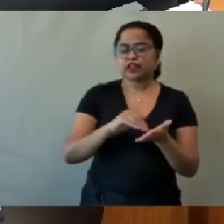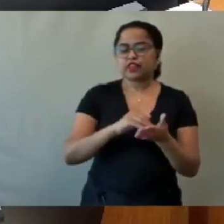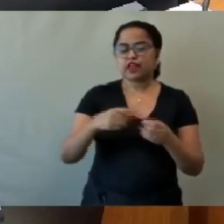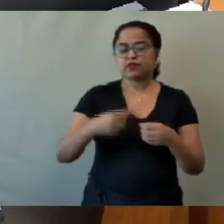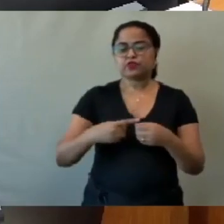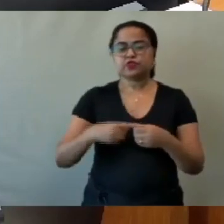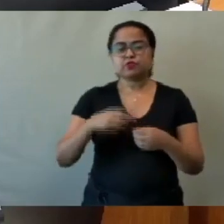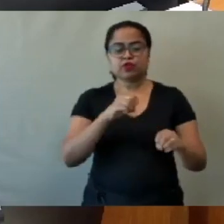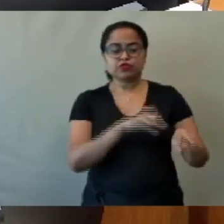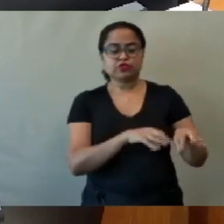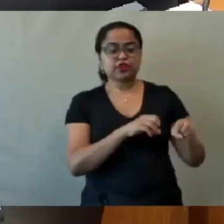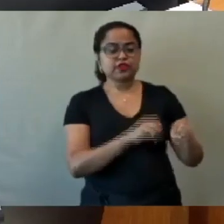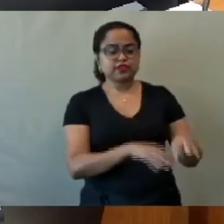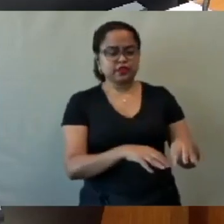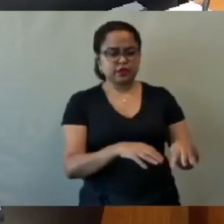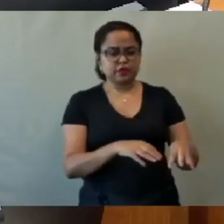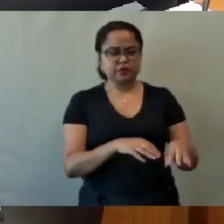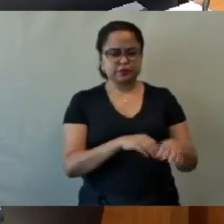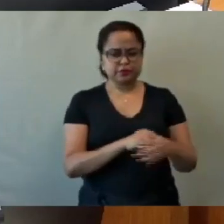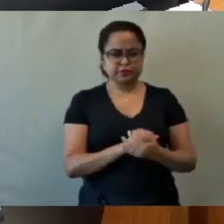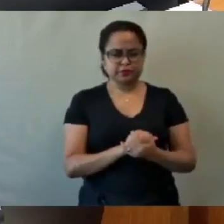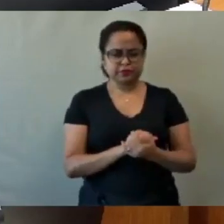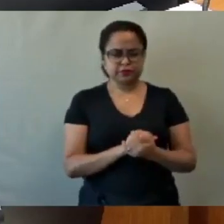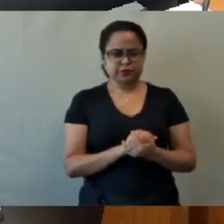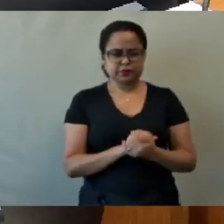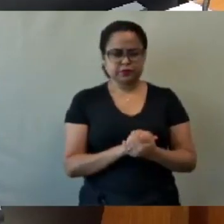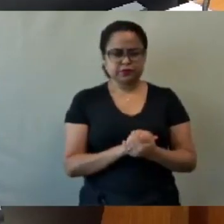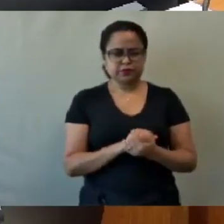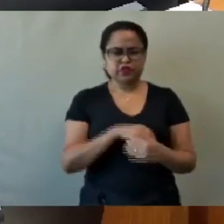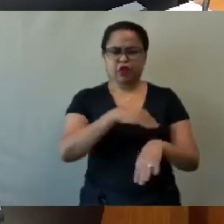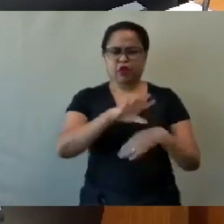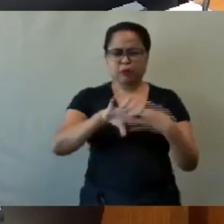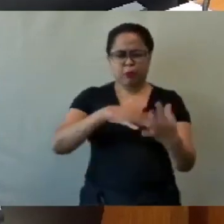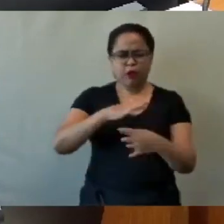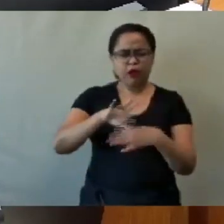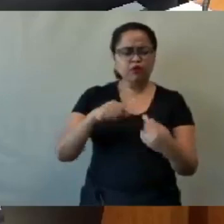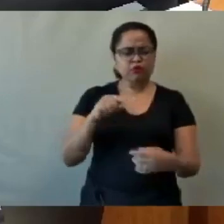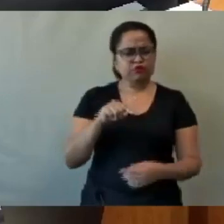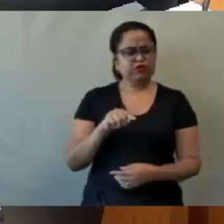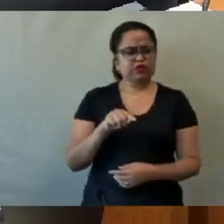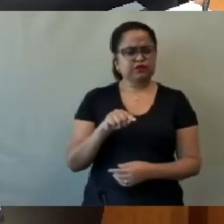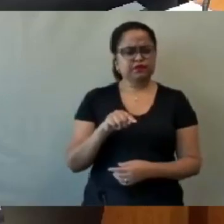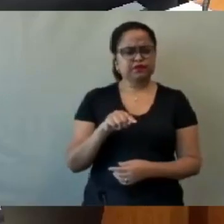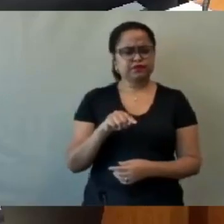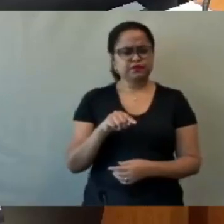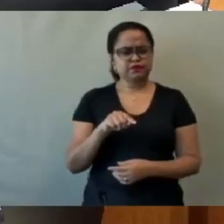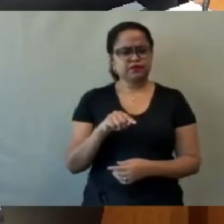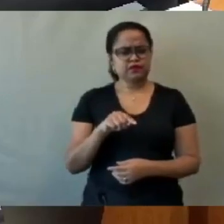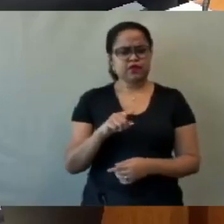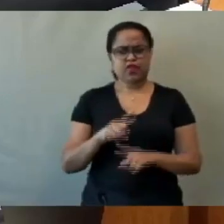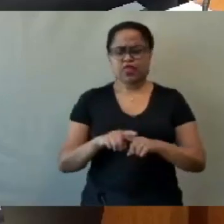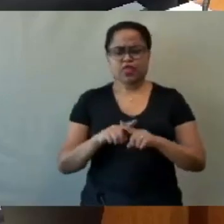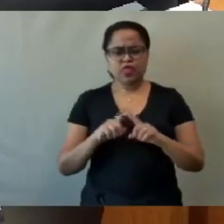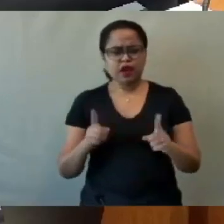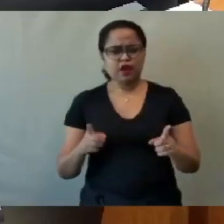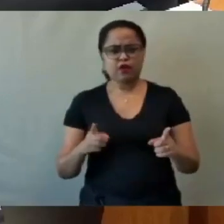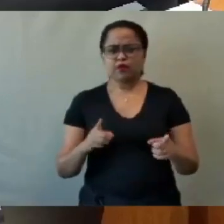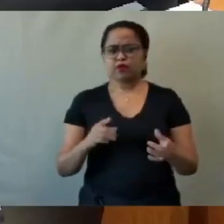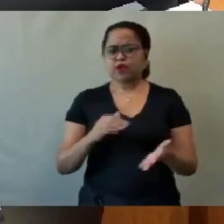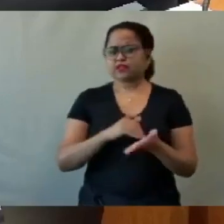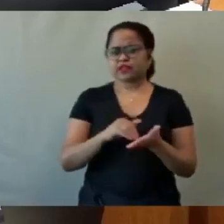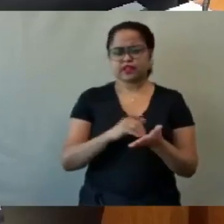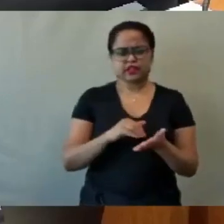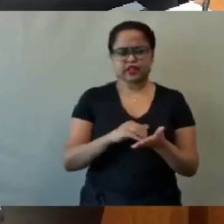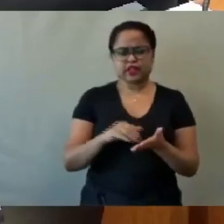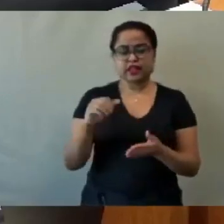de Educação, Adriana... Não, gente, aqui também é uma bagunça aqui. Não é secretária, Adriana